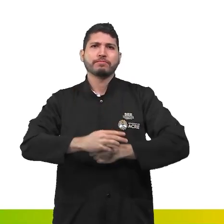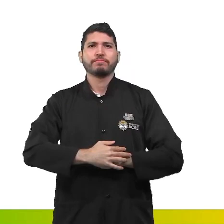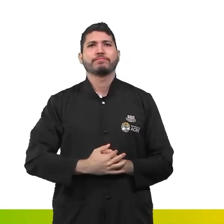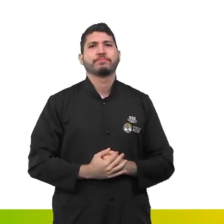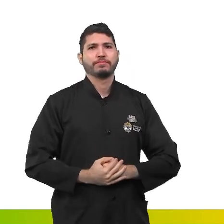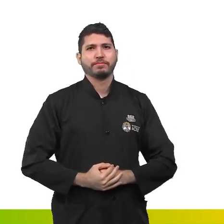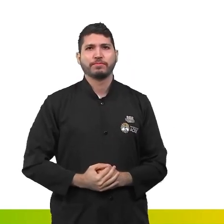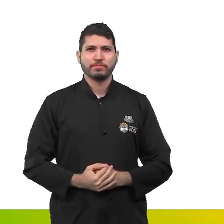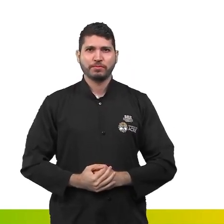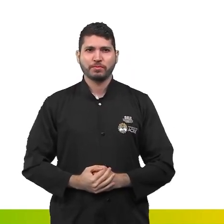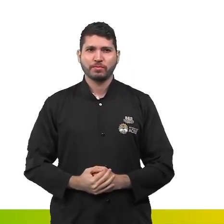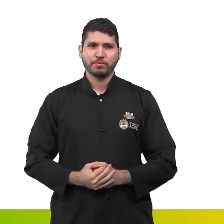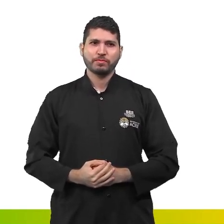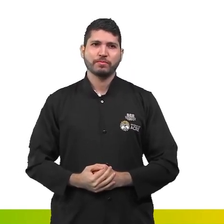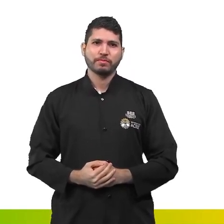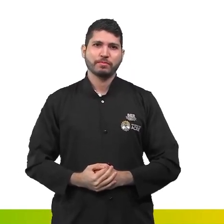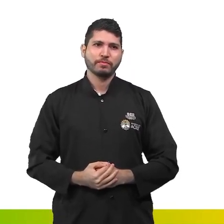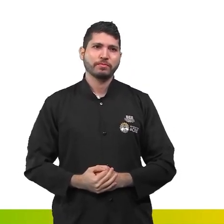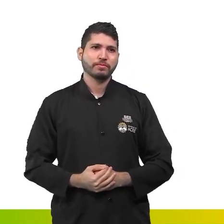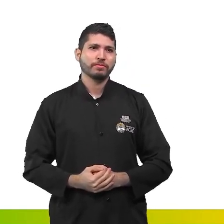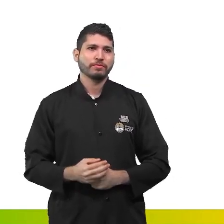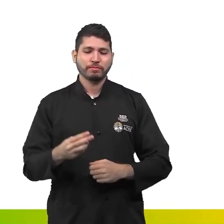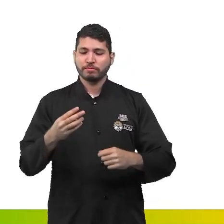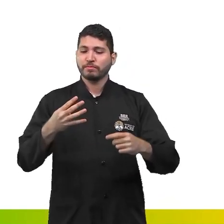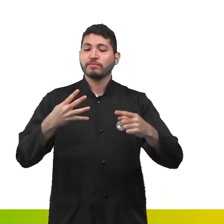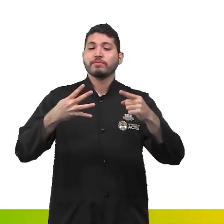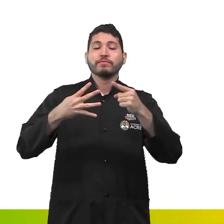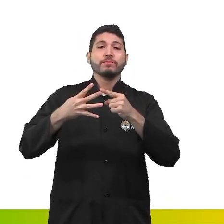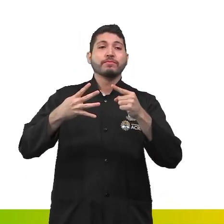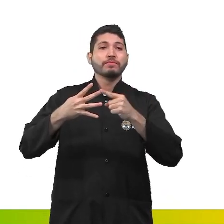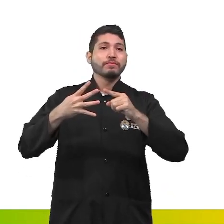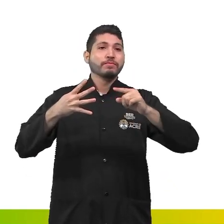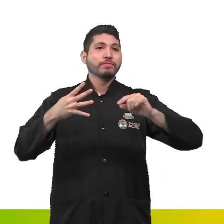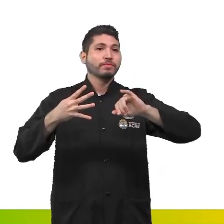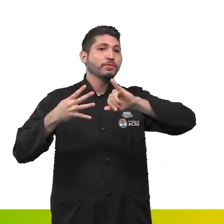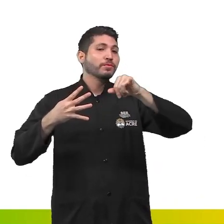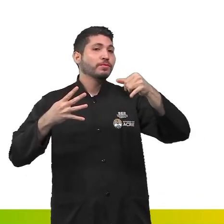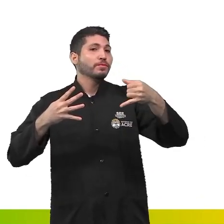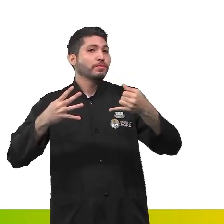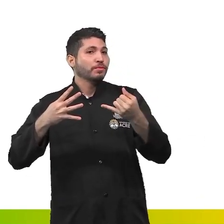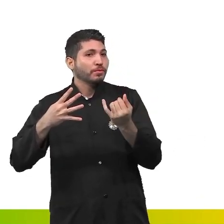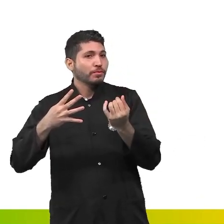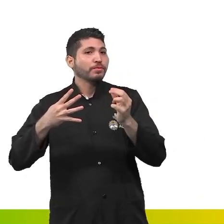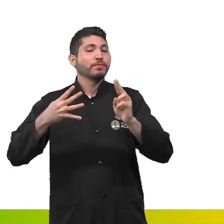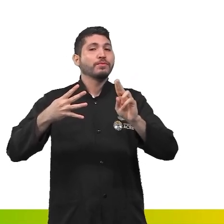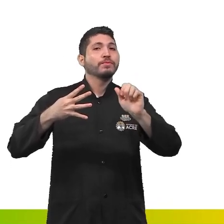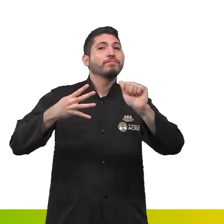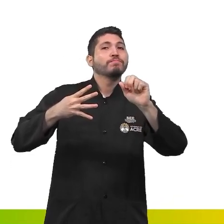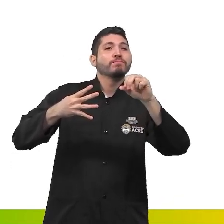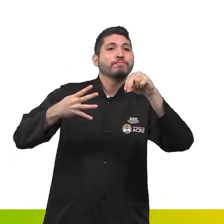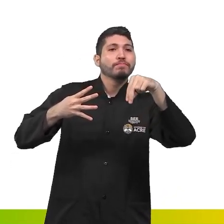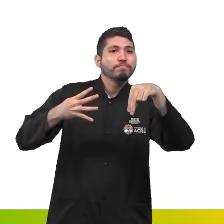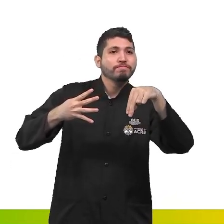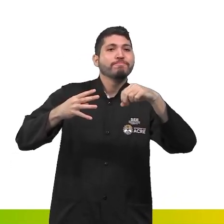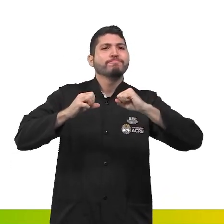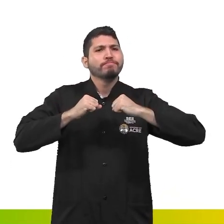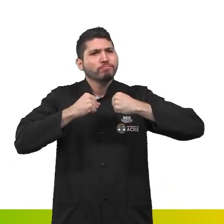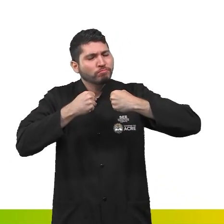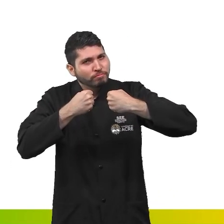aí nós temos a figura de Juan de Sepúlveda. Ele sustentava